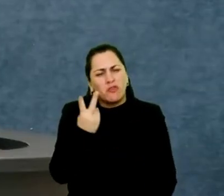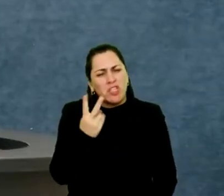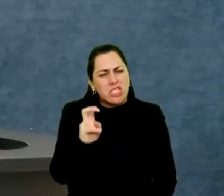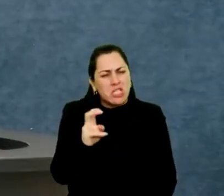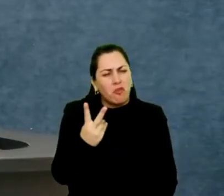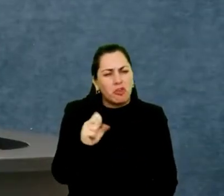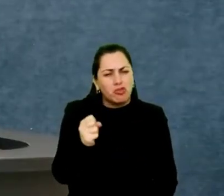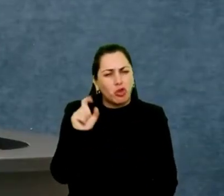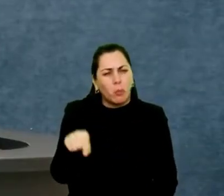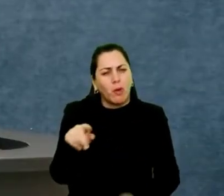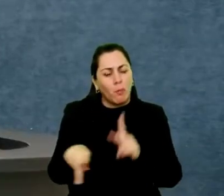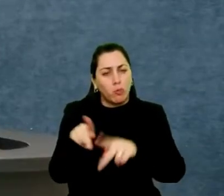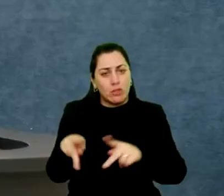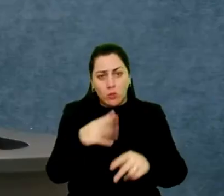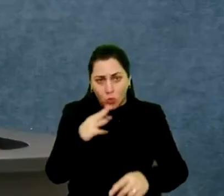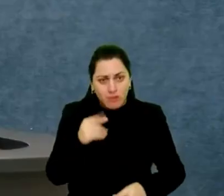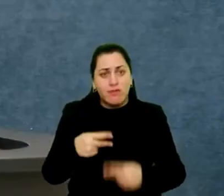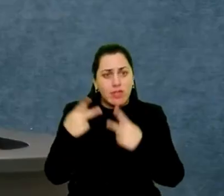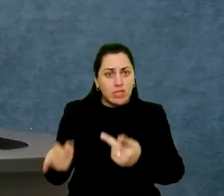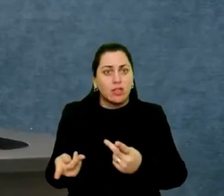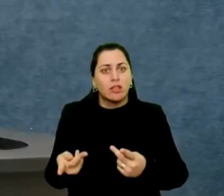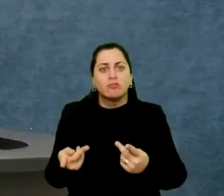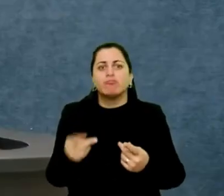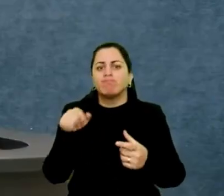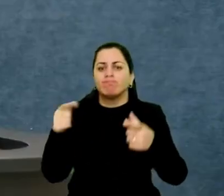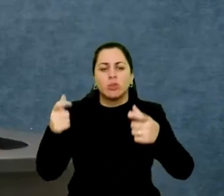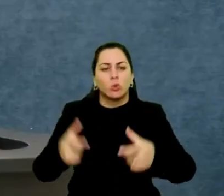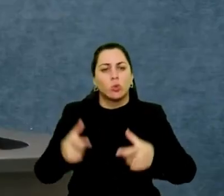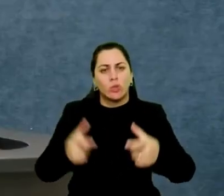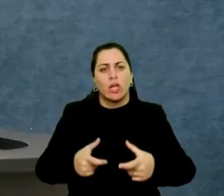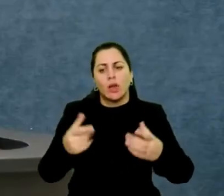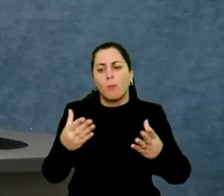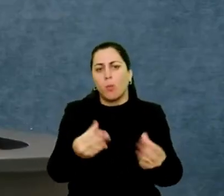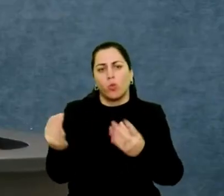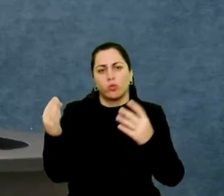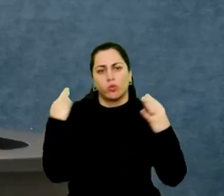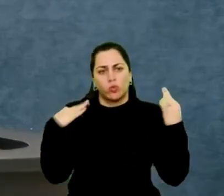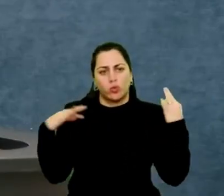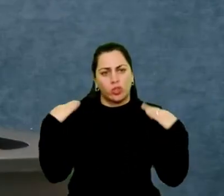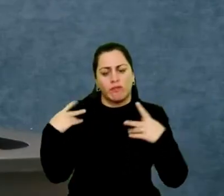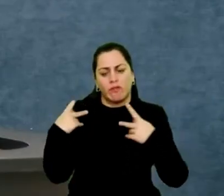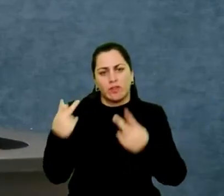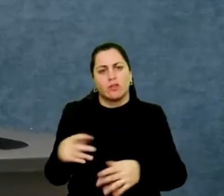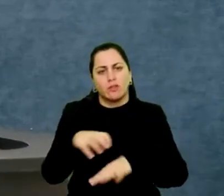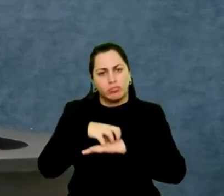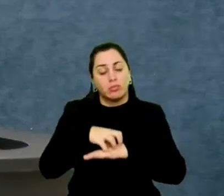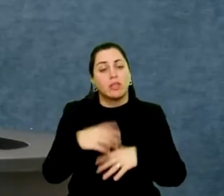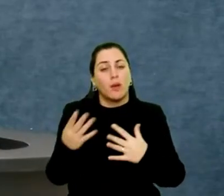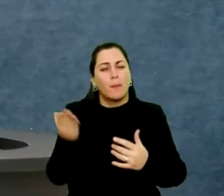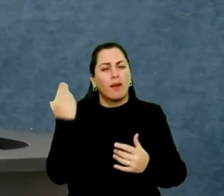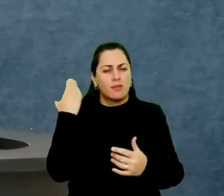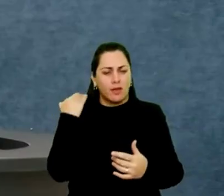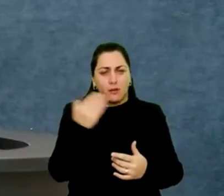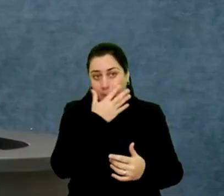25 ou 28 mil habitantes. Quem não conhece, vai lá. Está lotada de turistas. Uma vez, vereador